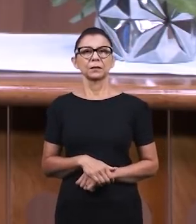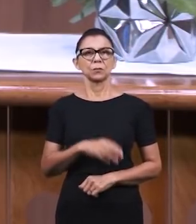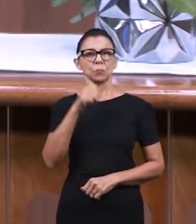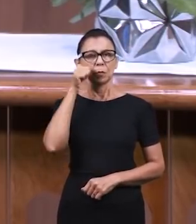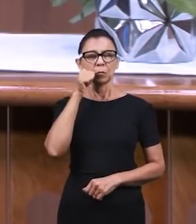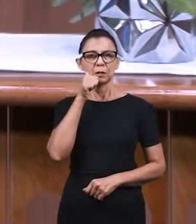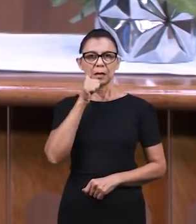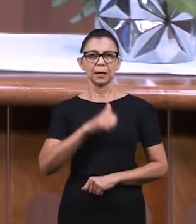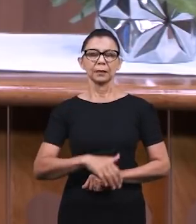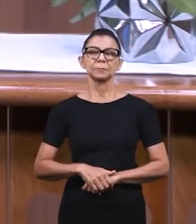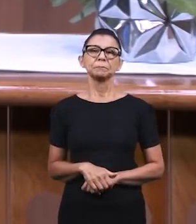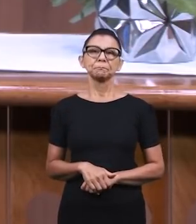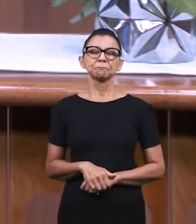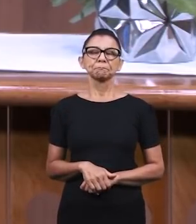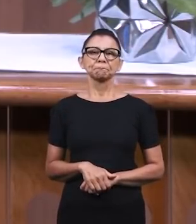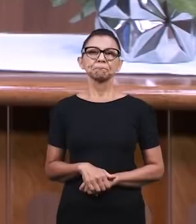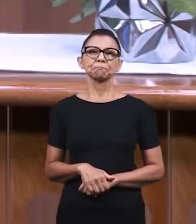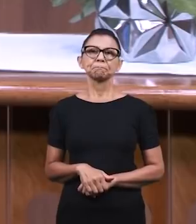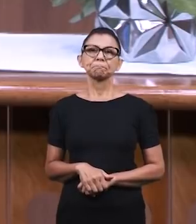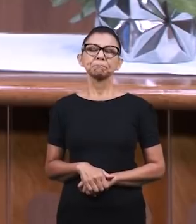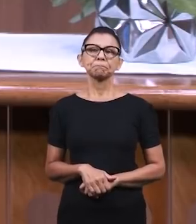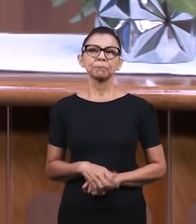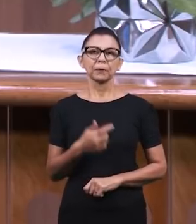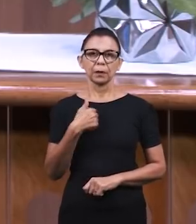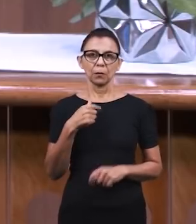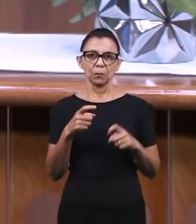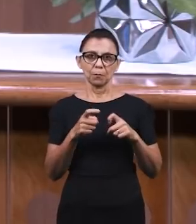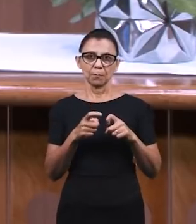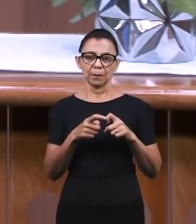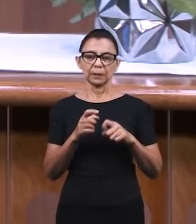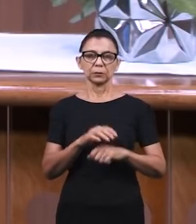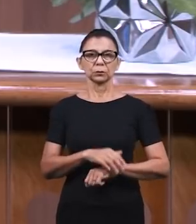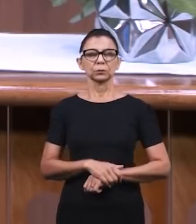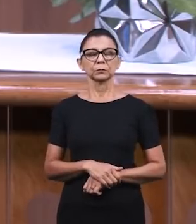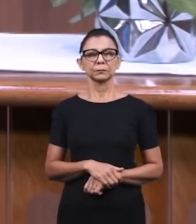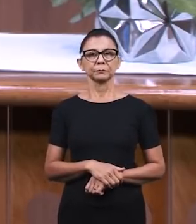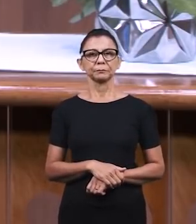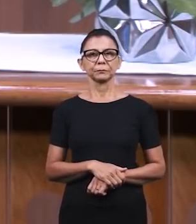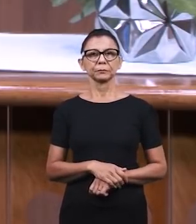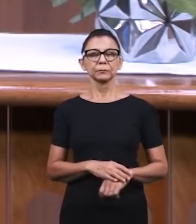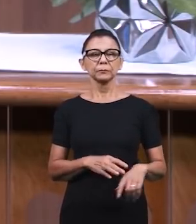paciente e ela um dia chegou no meu consultório.